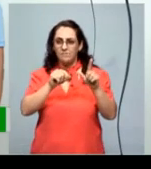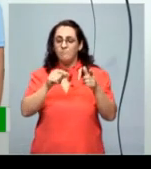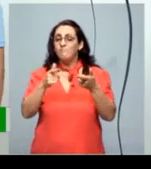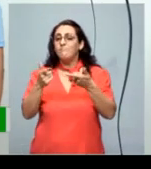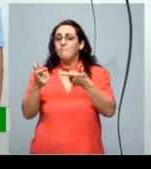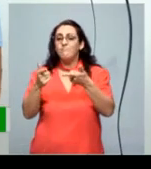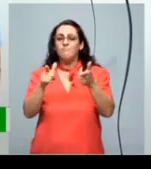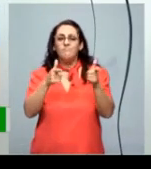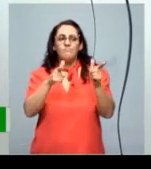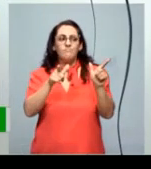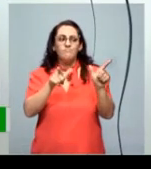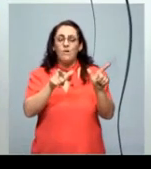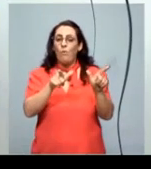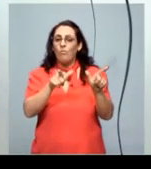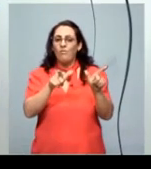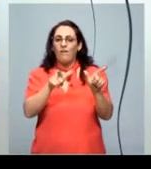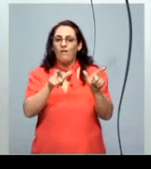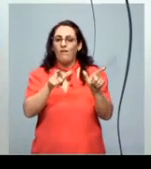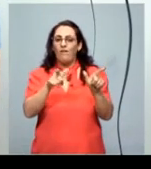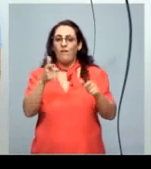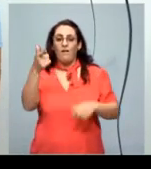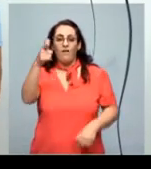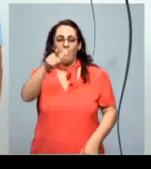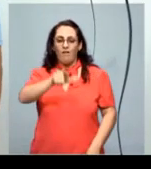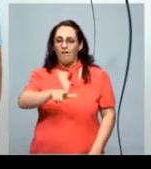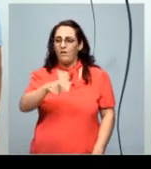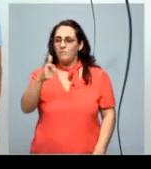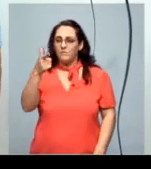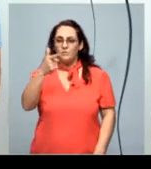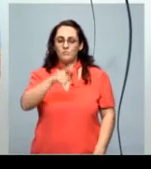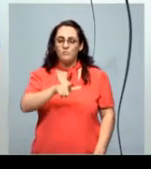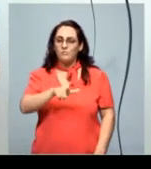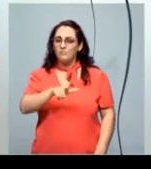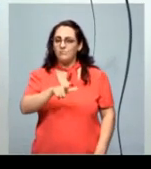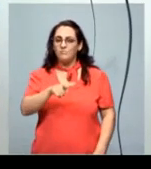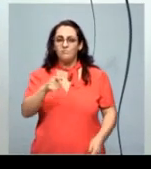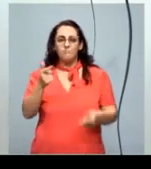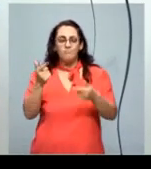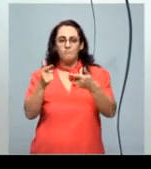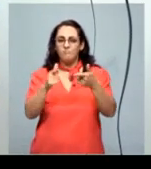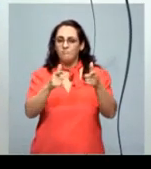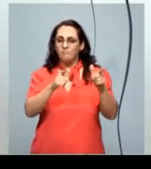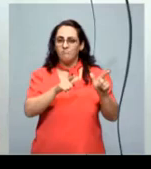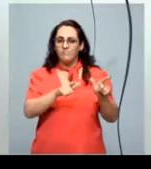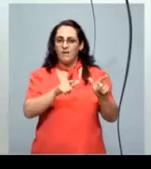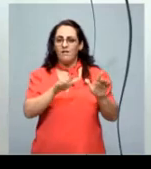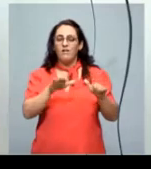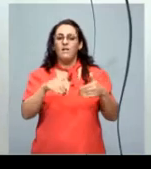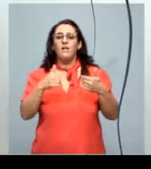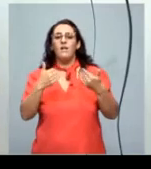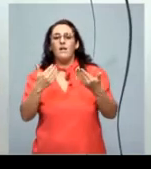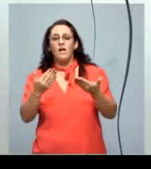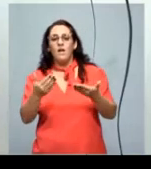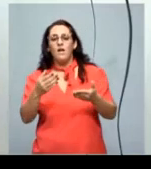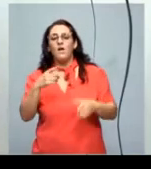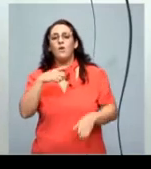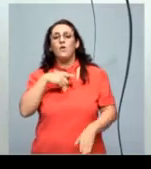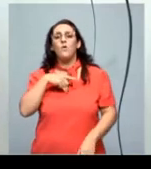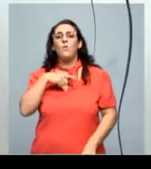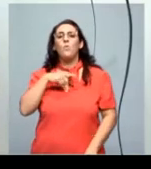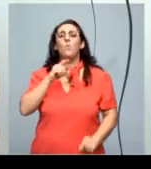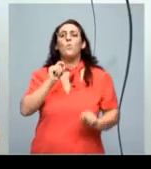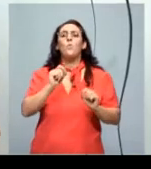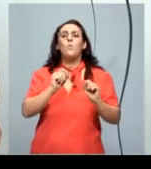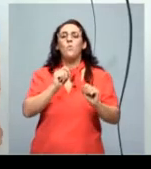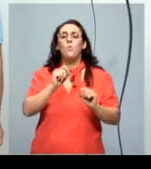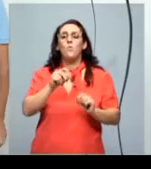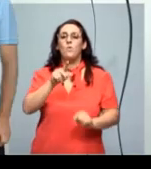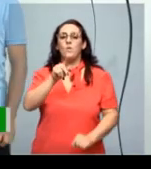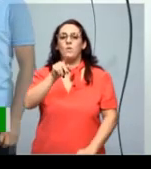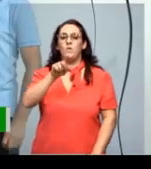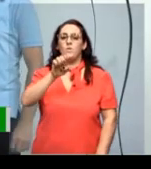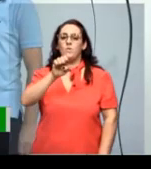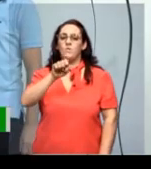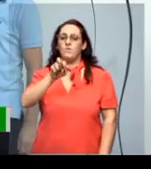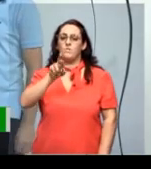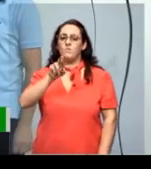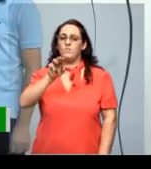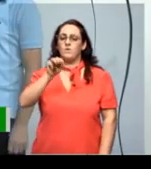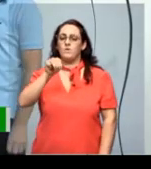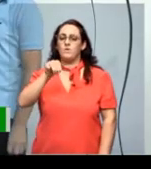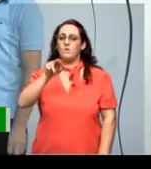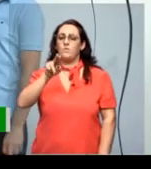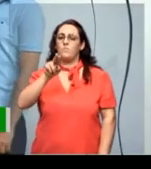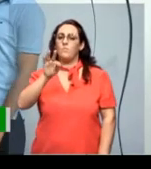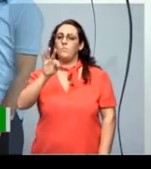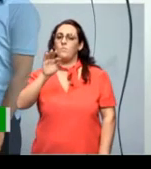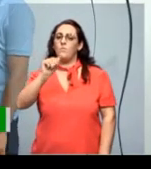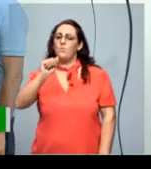letra repetida, isso também tem que ser olhado, então nós vamos ter uma permutação de sete. Então, uma